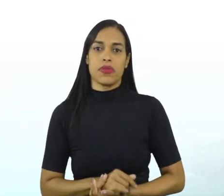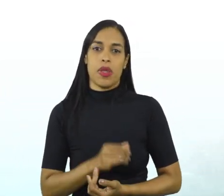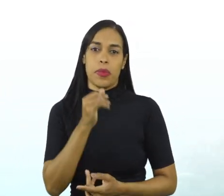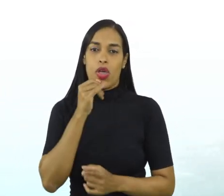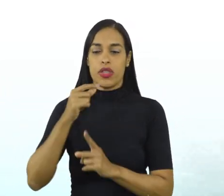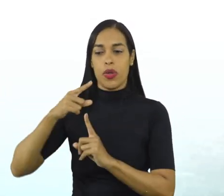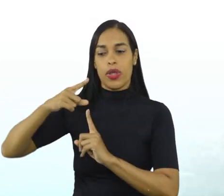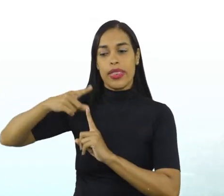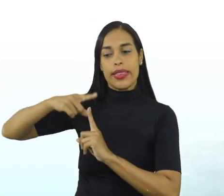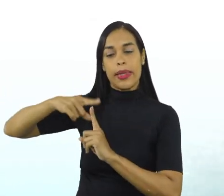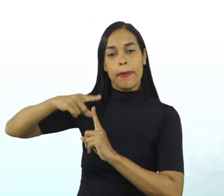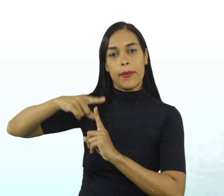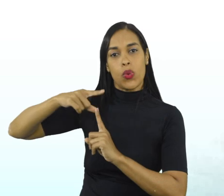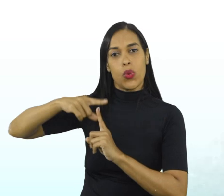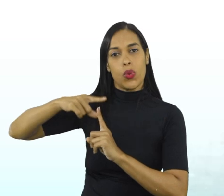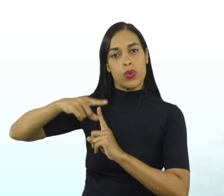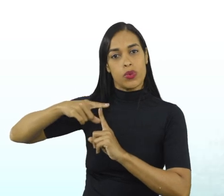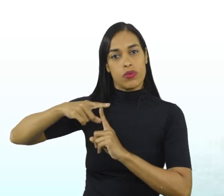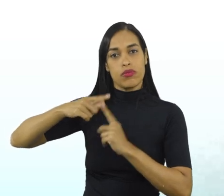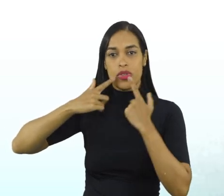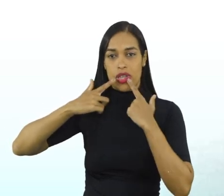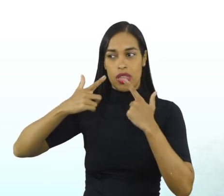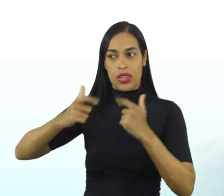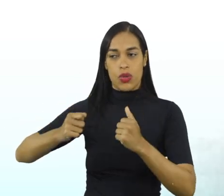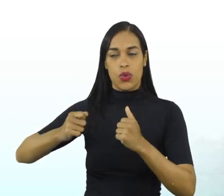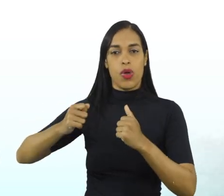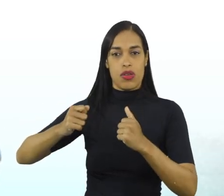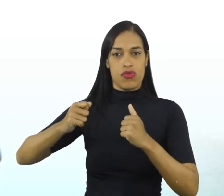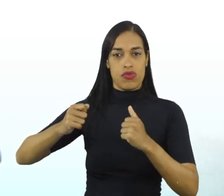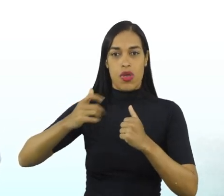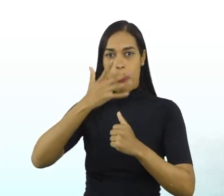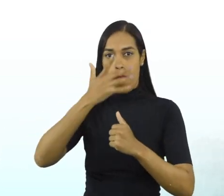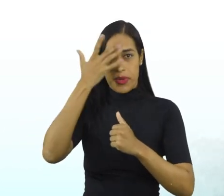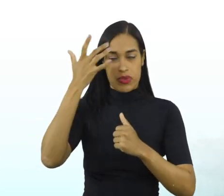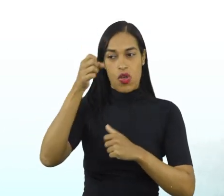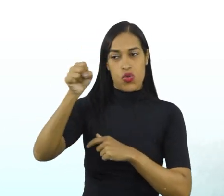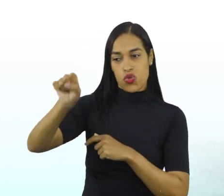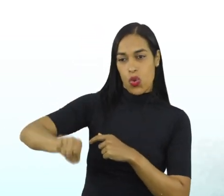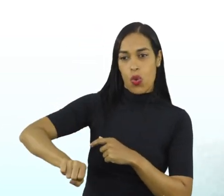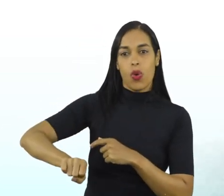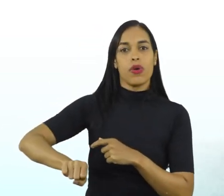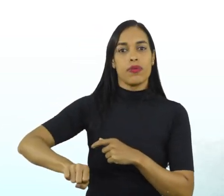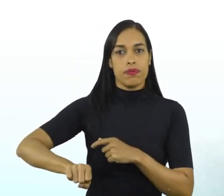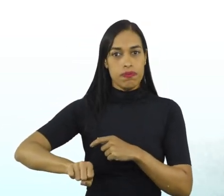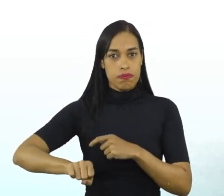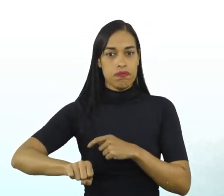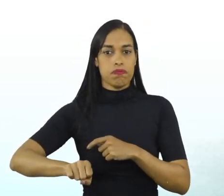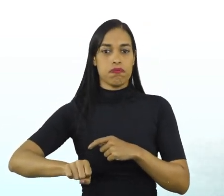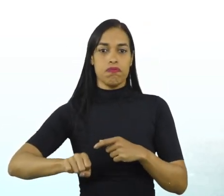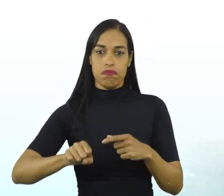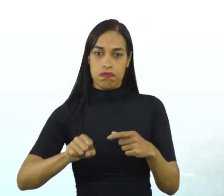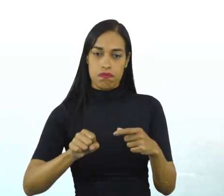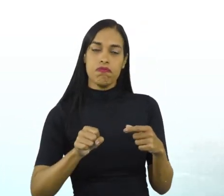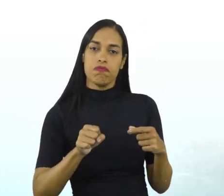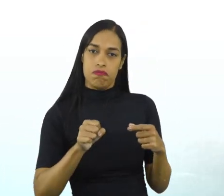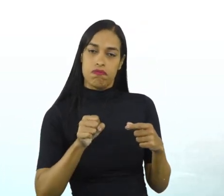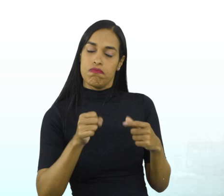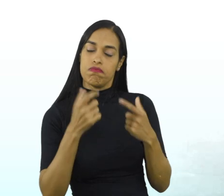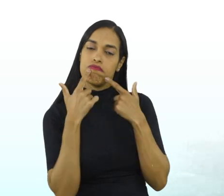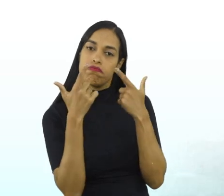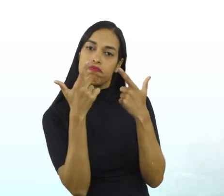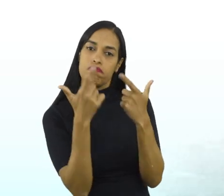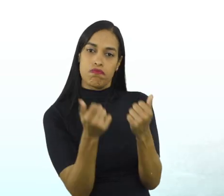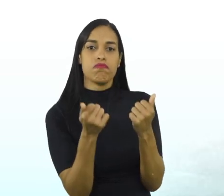digo tipografia e o pessoal do sul e sudeste, já na